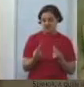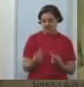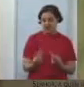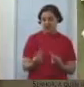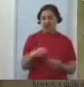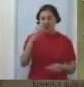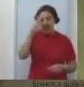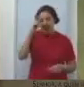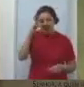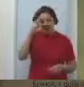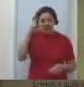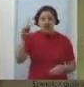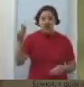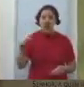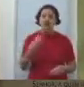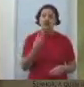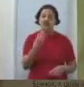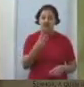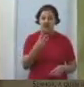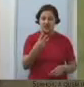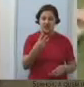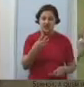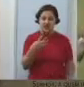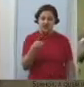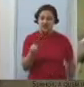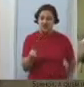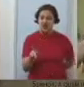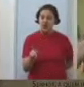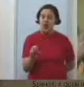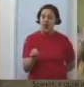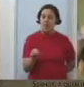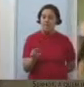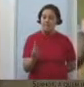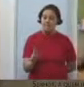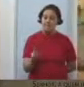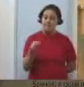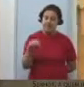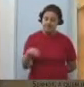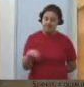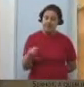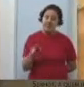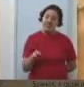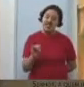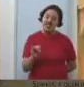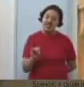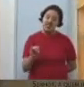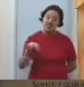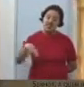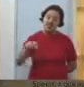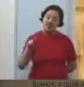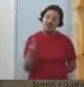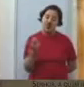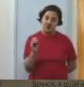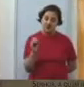deles? Era uma vez três porquinhos. Um chamava